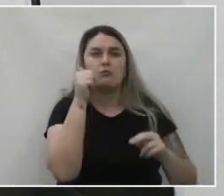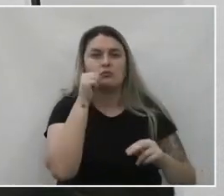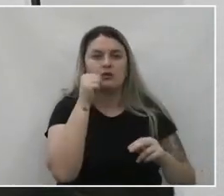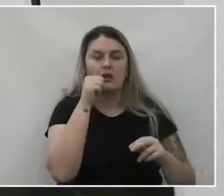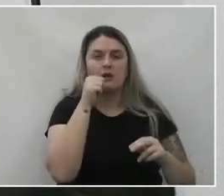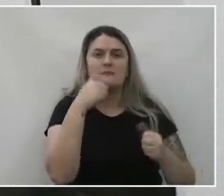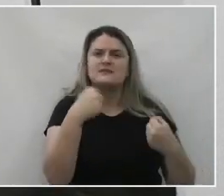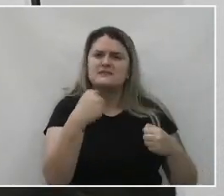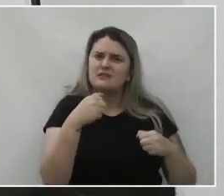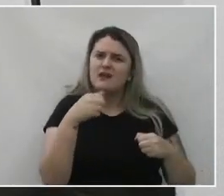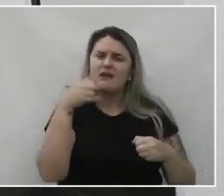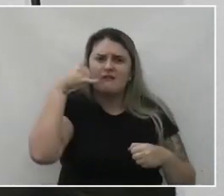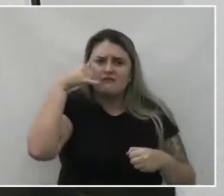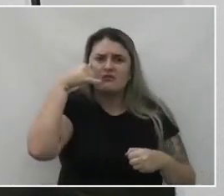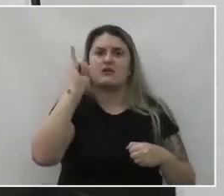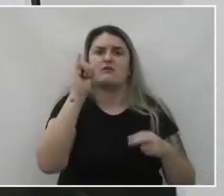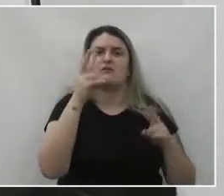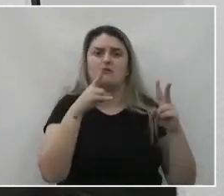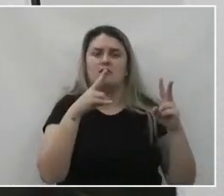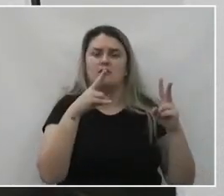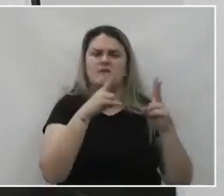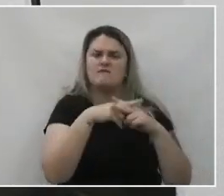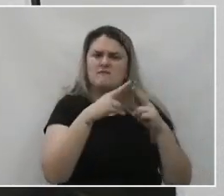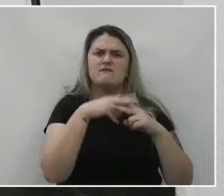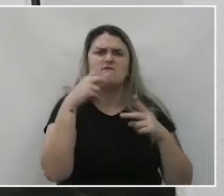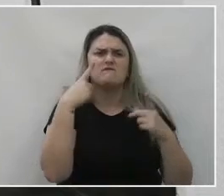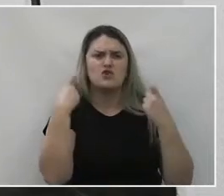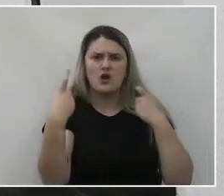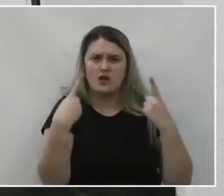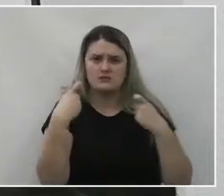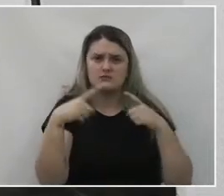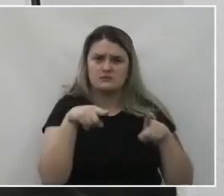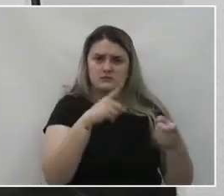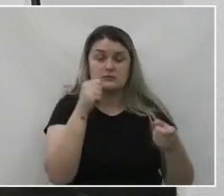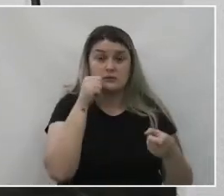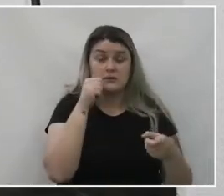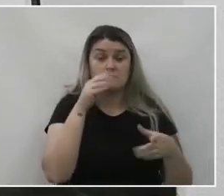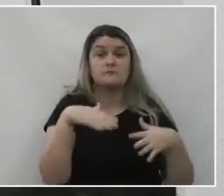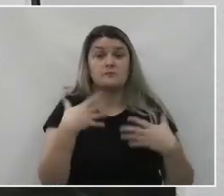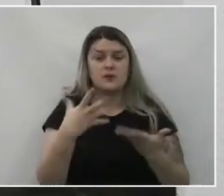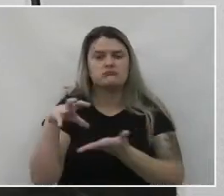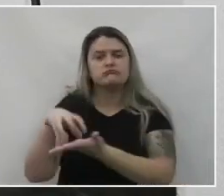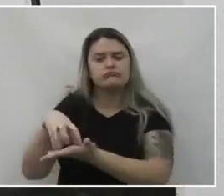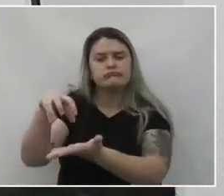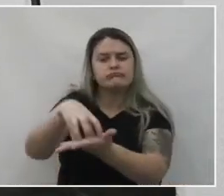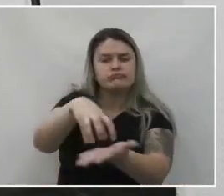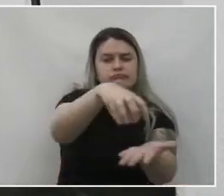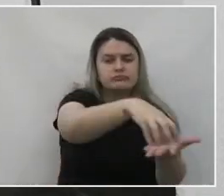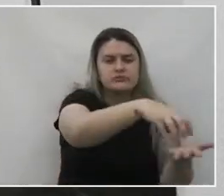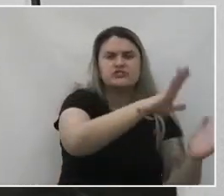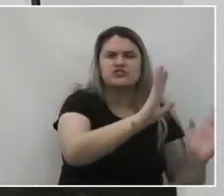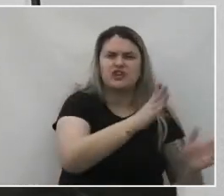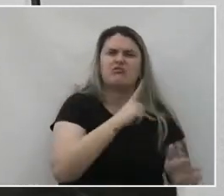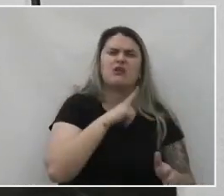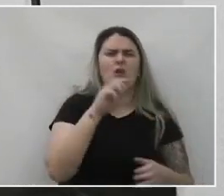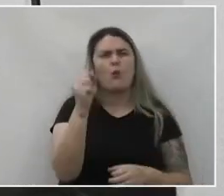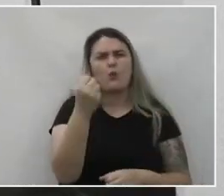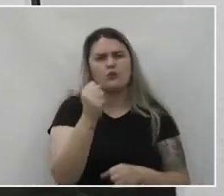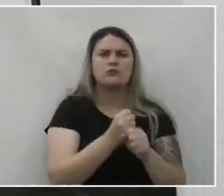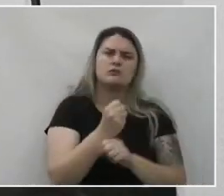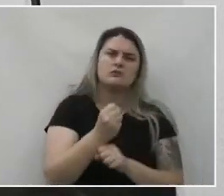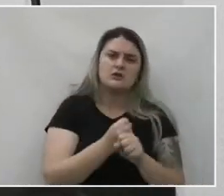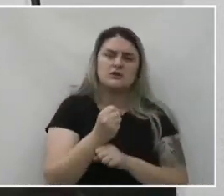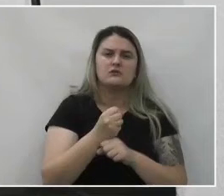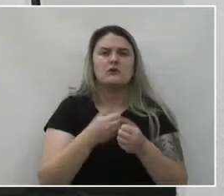em nossa região. Algumas dessas entidades e personalidades, inclusive, já trabalham há 8 anos atendendo